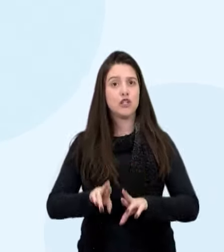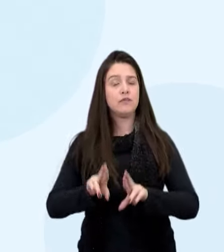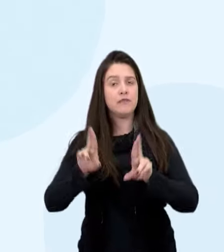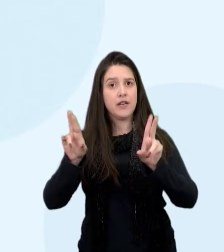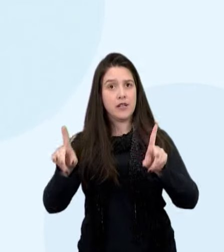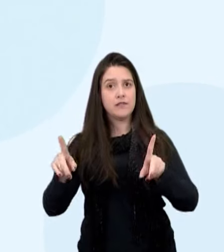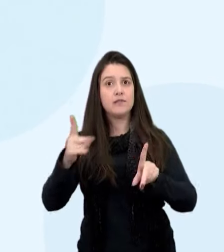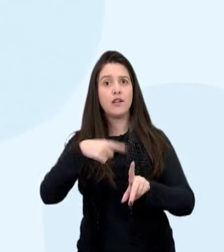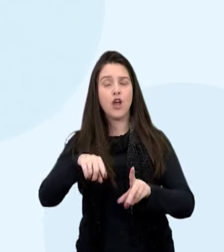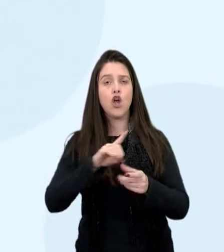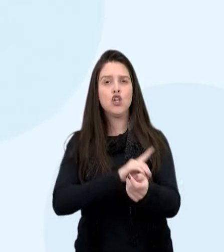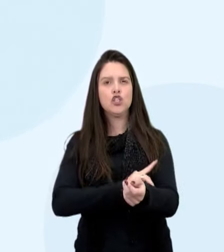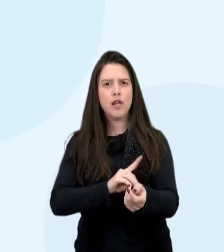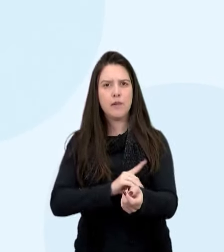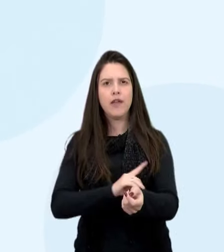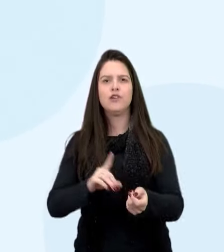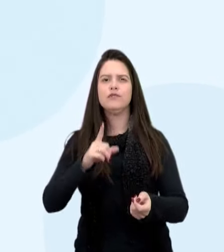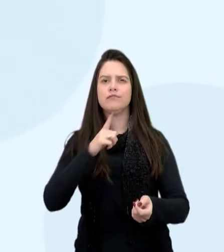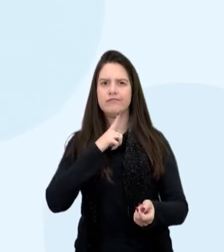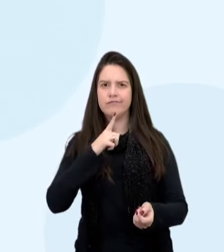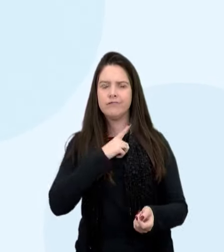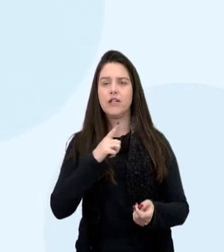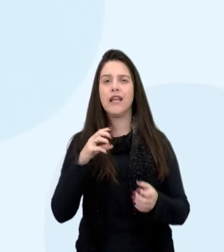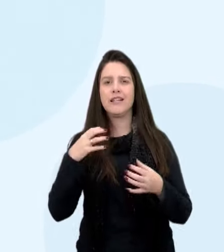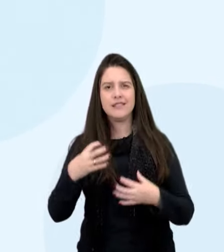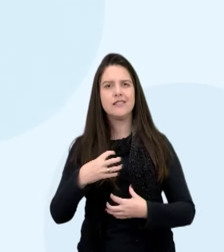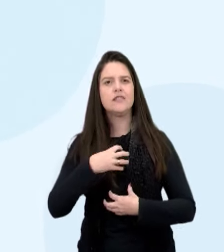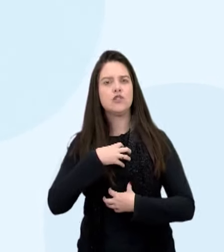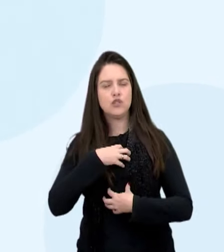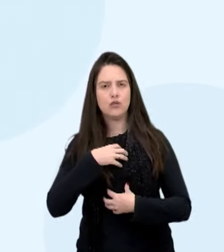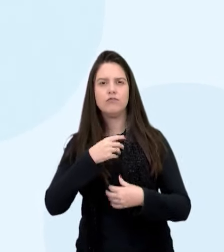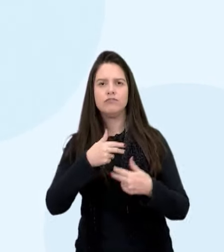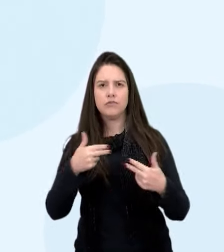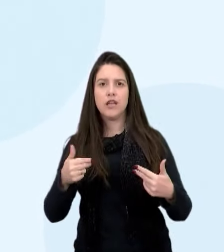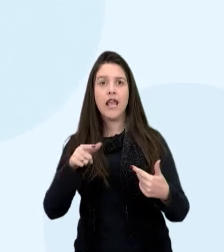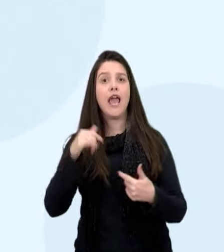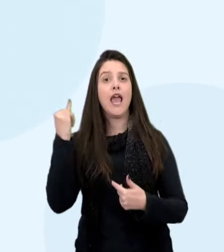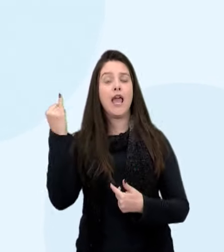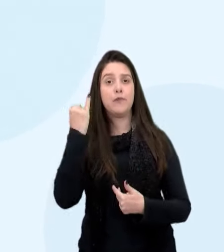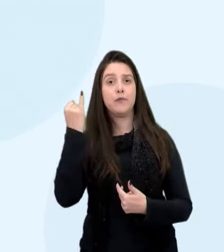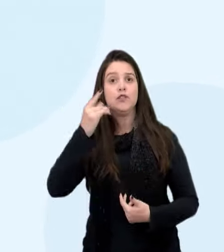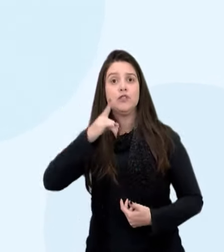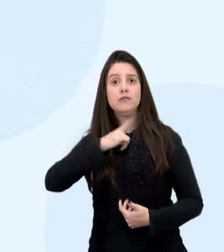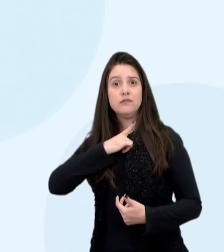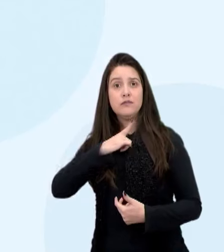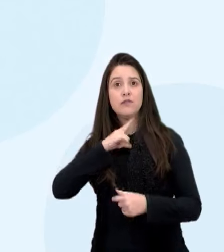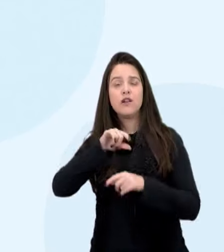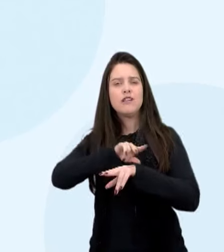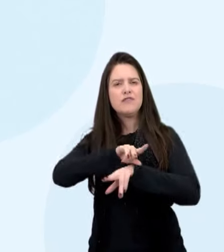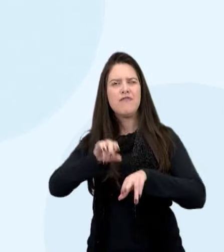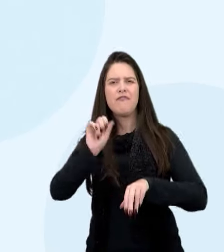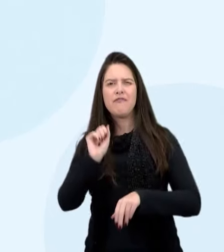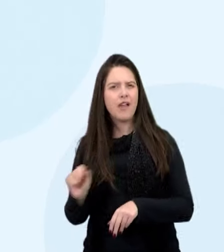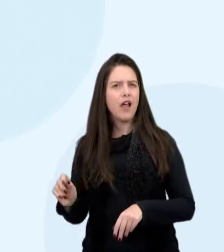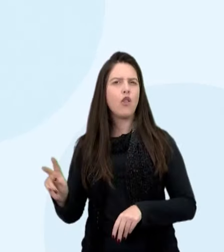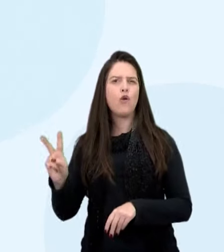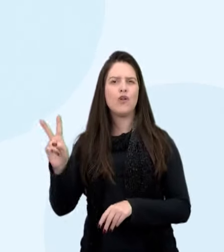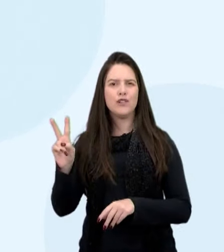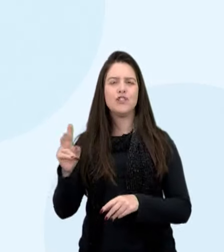então a diabetes justamente entra nesse sentido, né? Então aí quando a gente tem esses valores